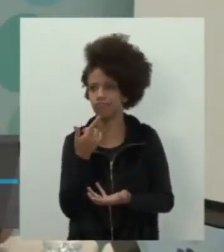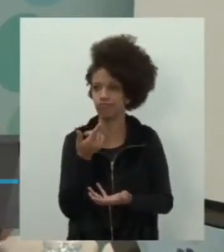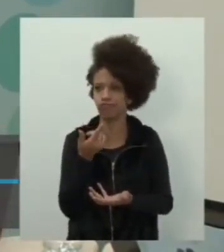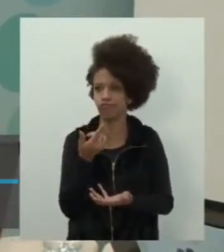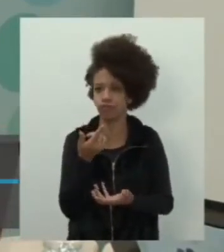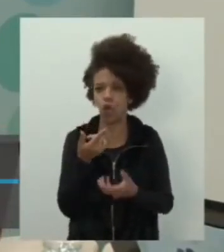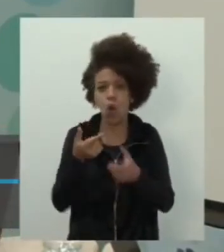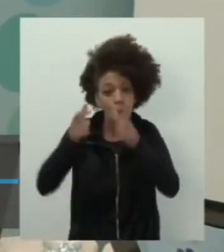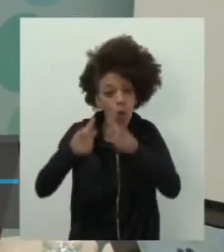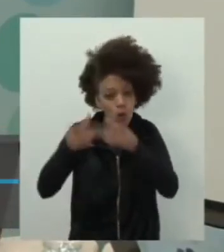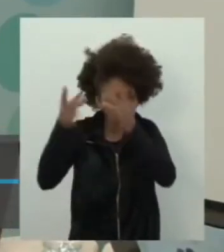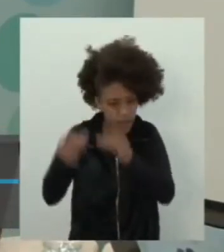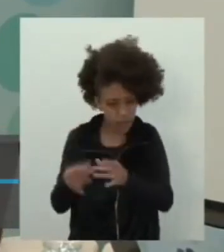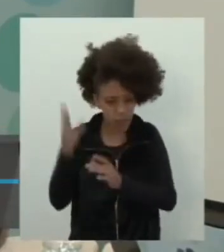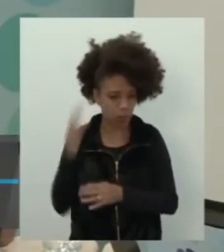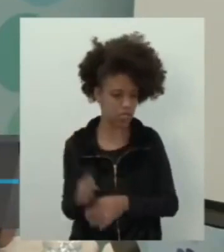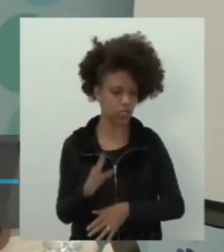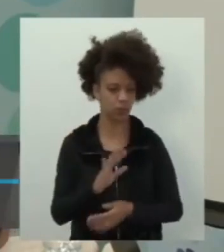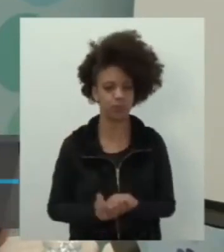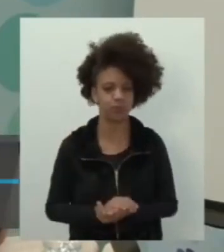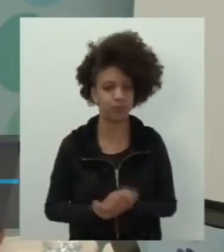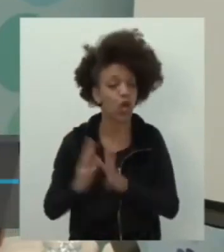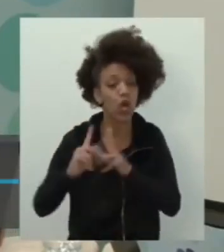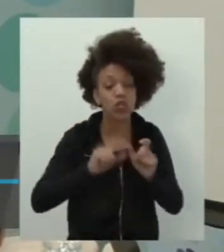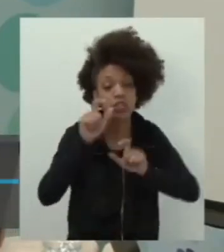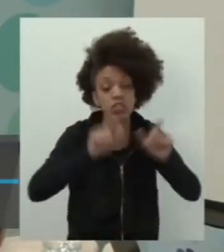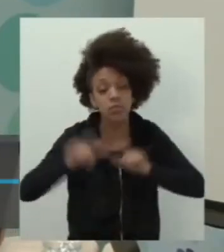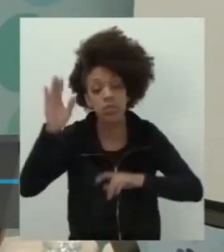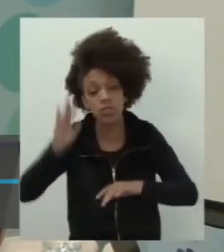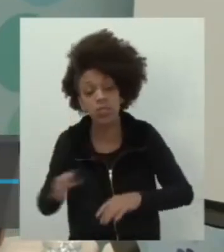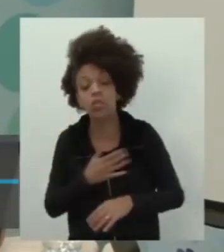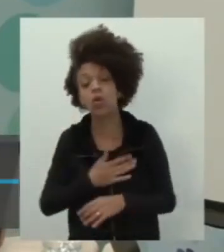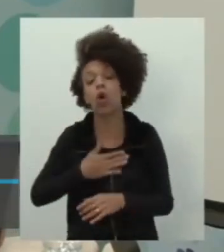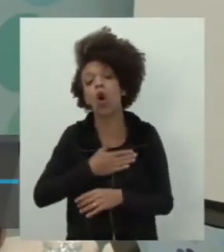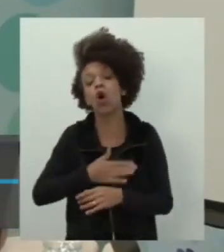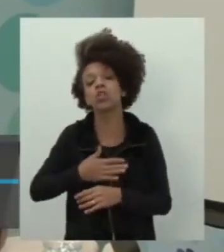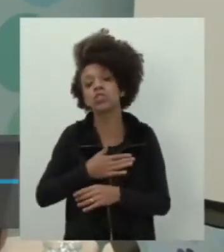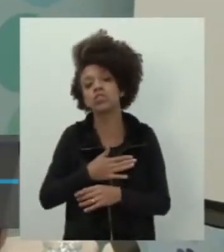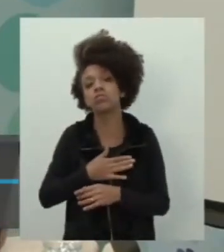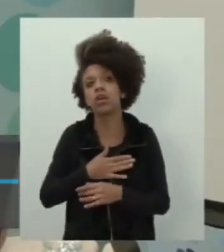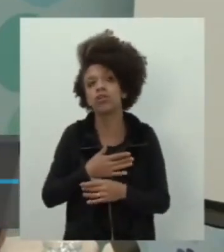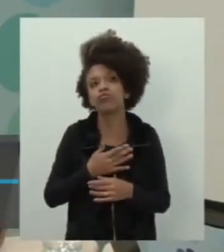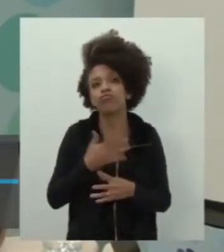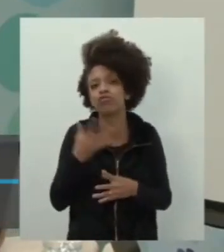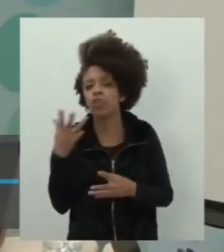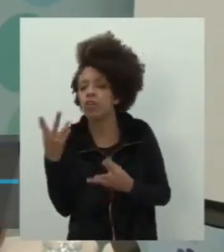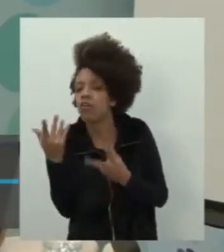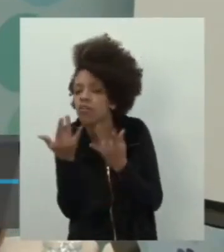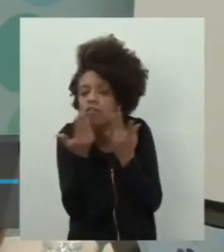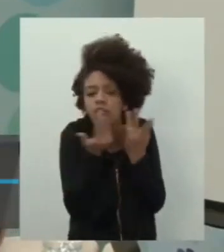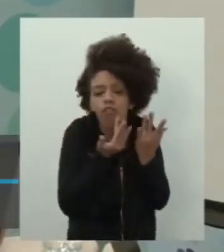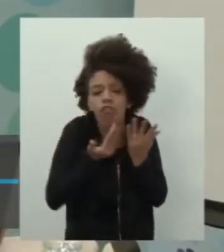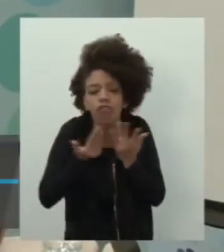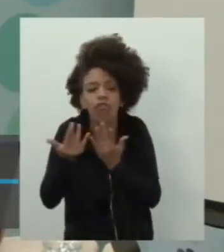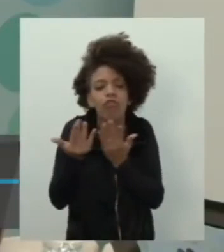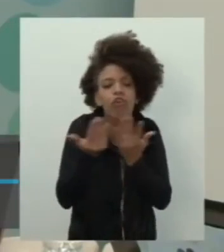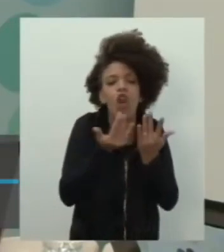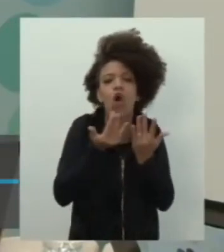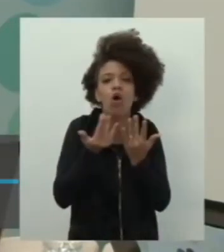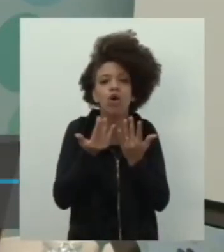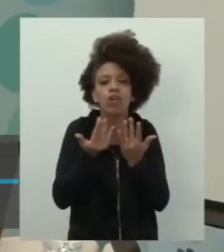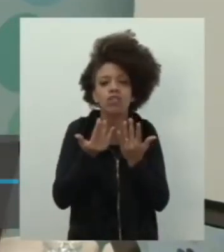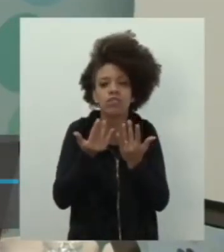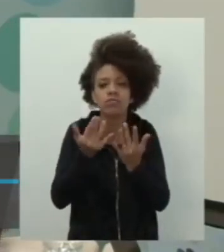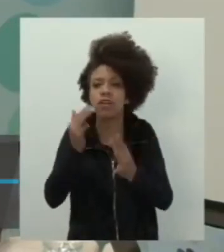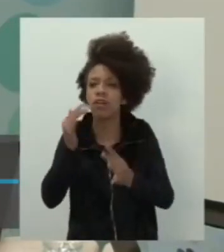local específico, Brasil. Todas as pessoas do Brasil gostam de flores, gostam de falar do campo, gostam